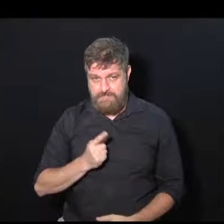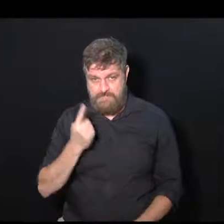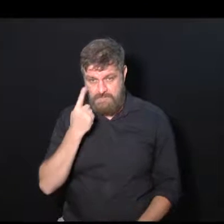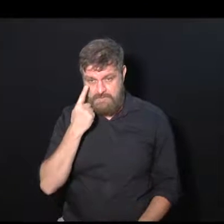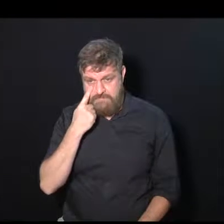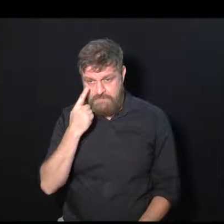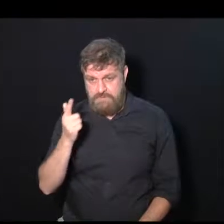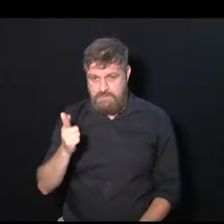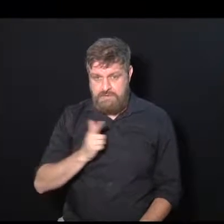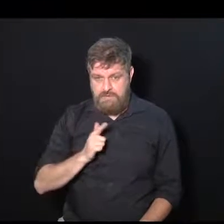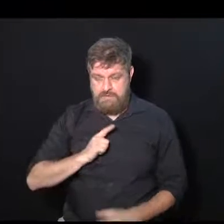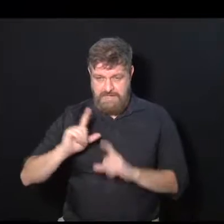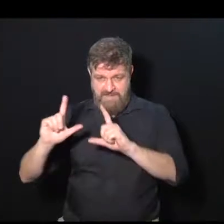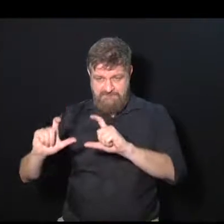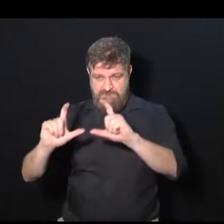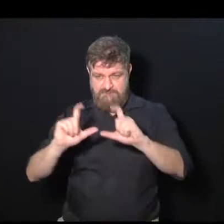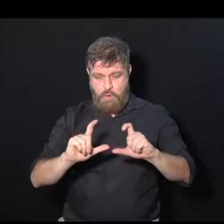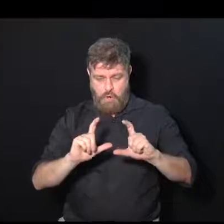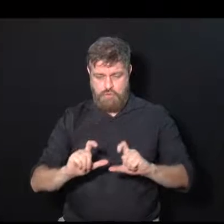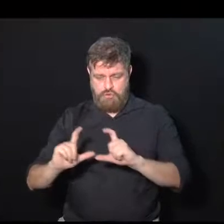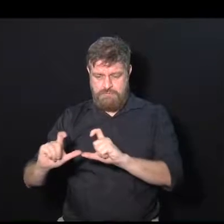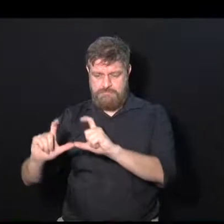aqui algumas fotos.